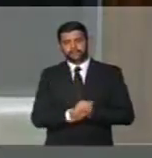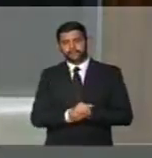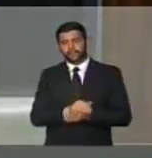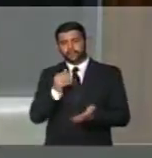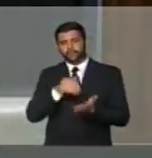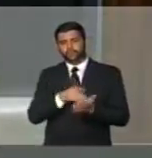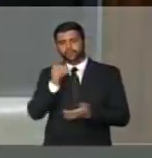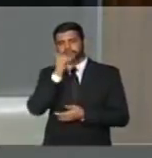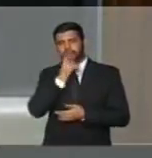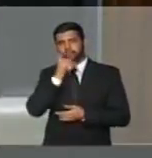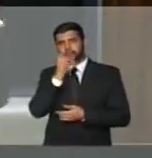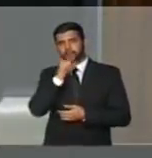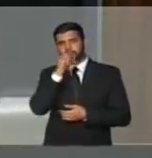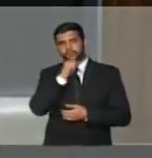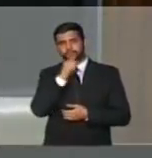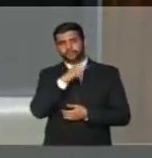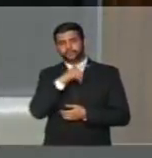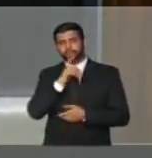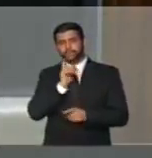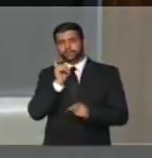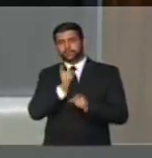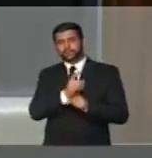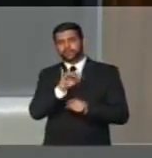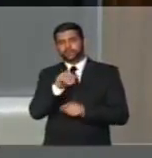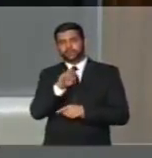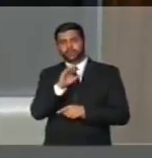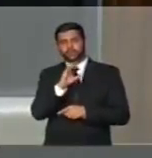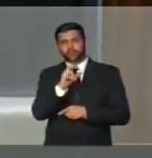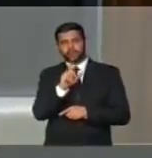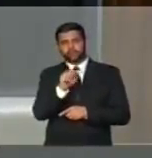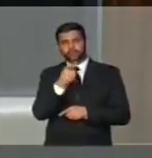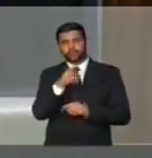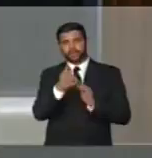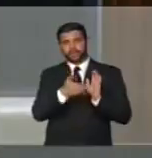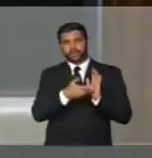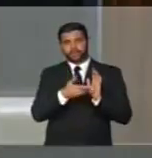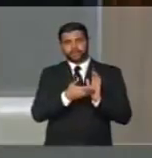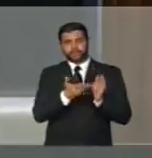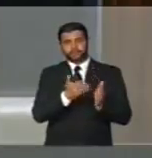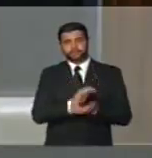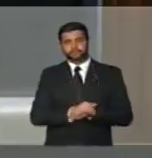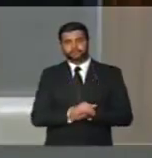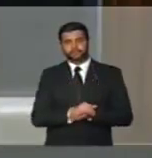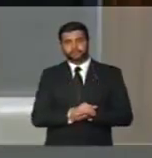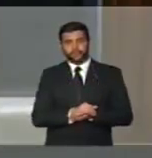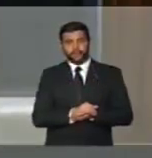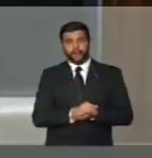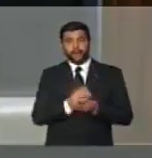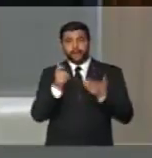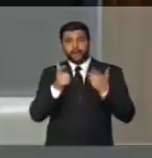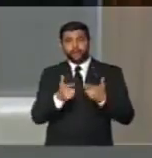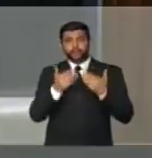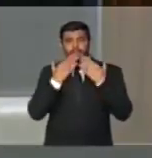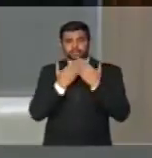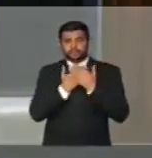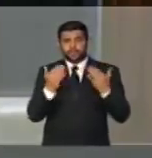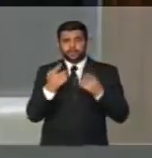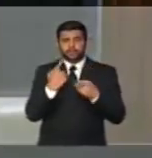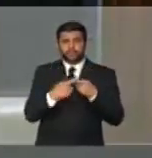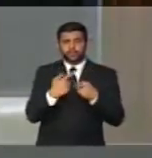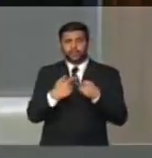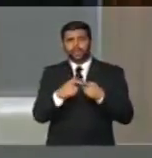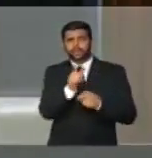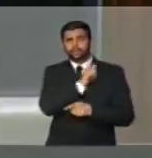último sábado agora, um encontro do Rotary Club naquela Casa Legislativa, onde a gente mostra assim, por que